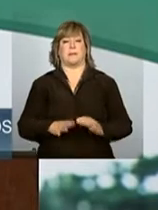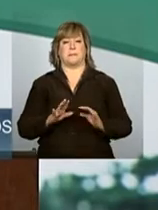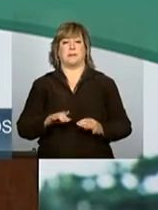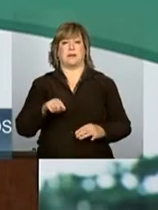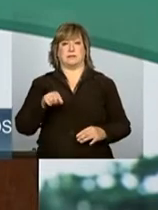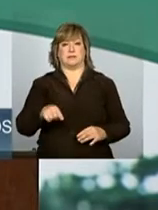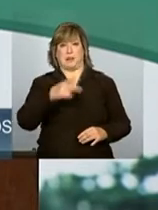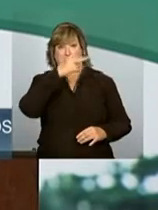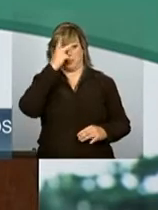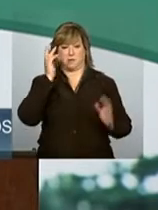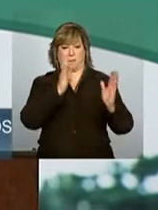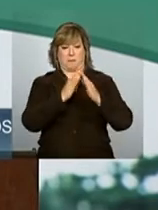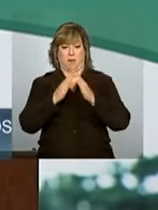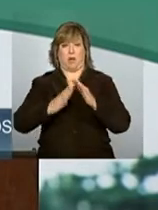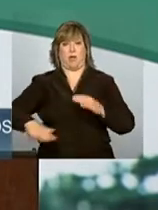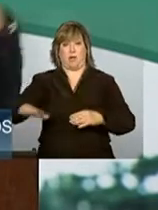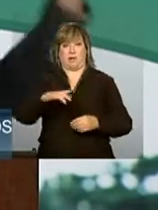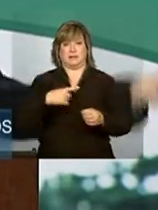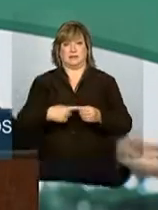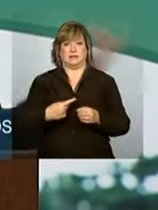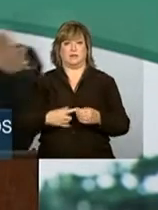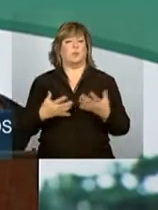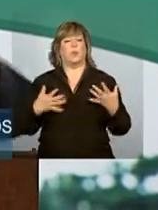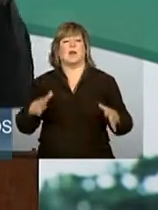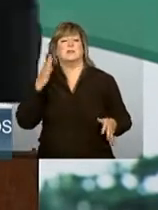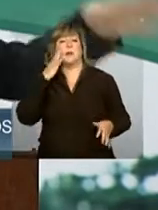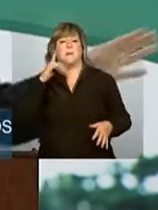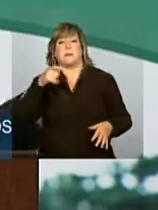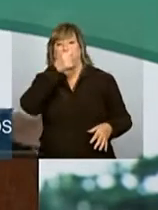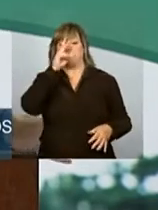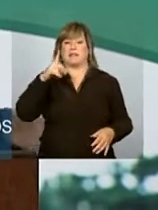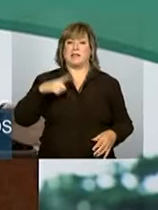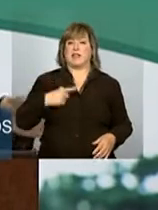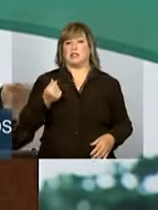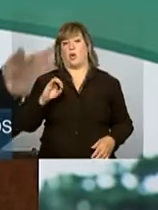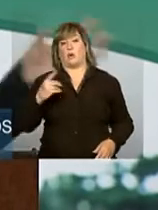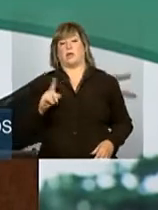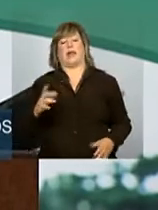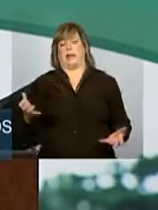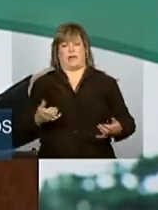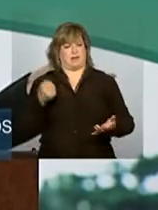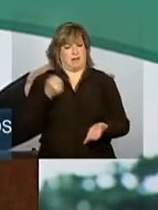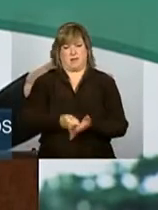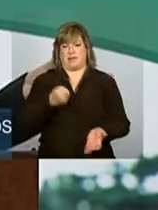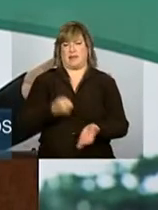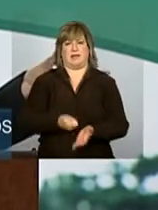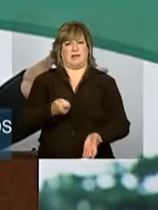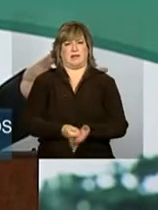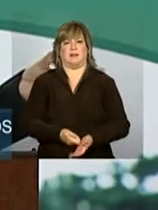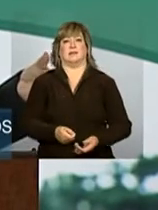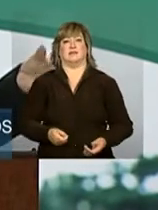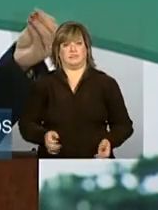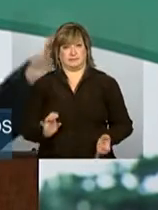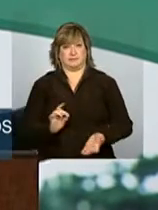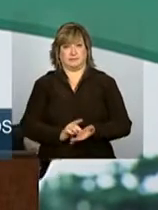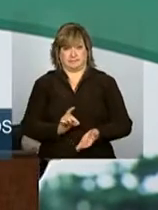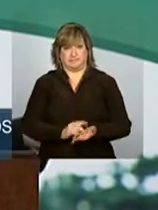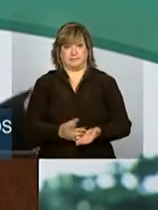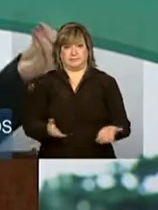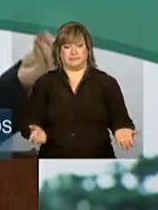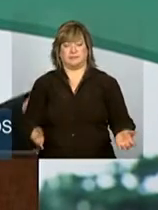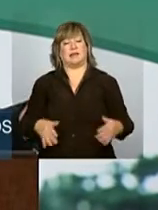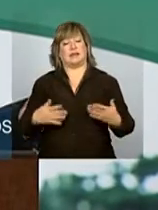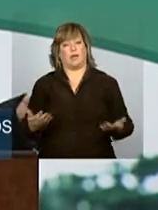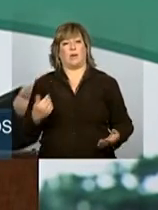munícipe, ele não quer saber se o prefeito tem dinheiro ou não, ele quer que as coisas aconteçam. Não é verdade, prefeitos? Então,